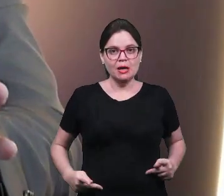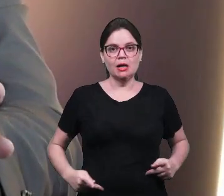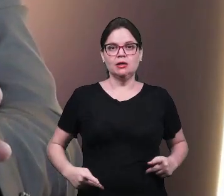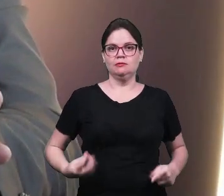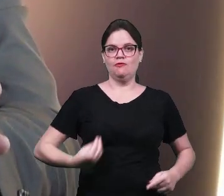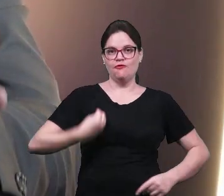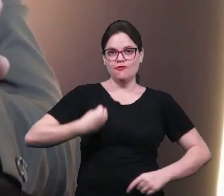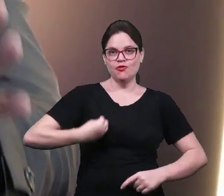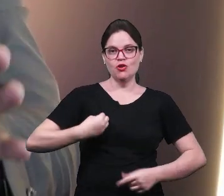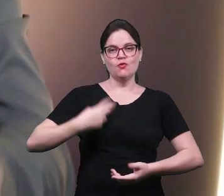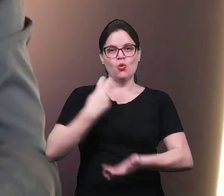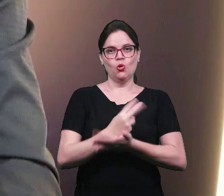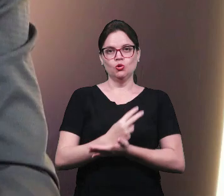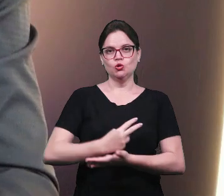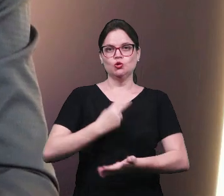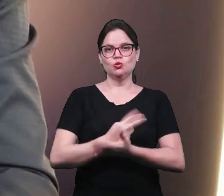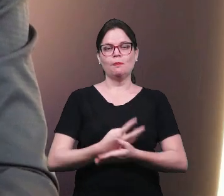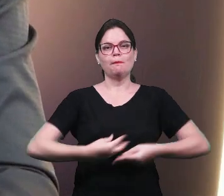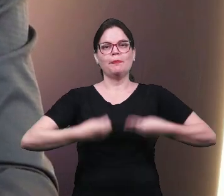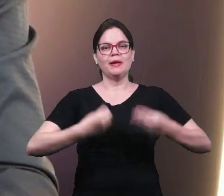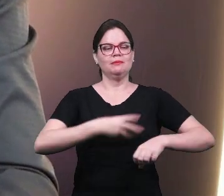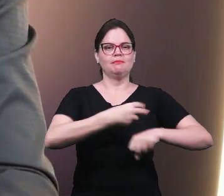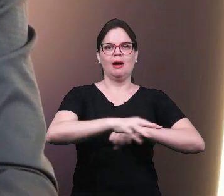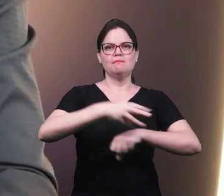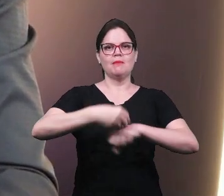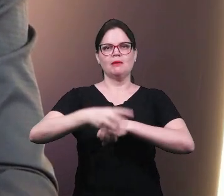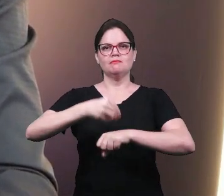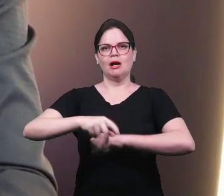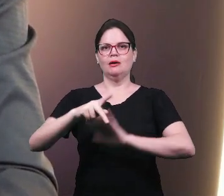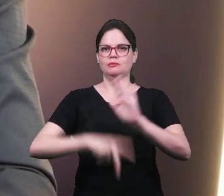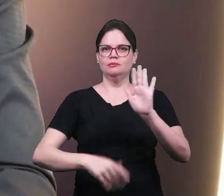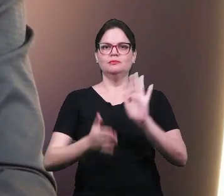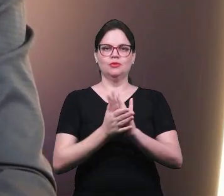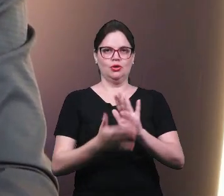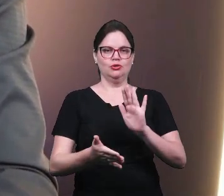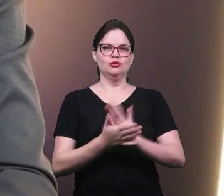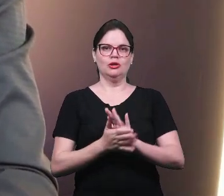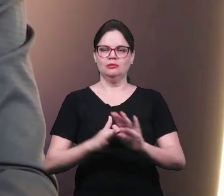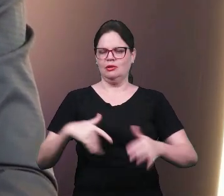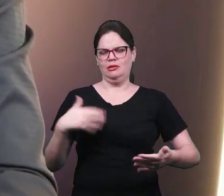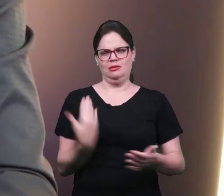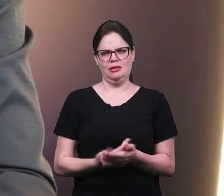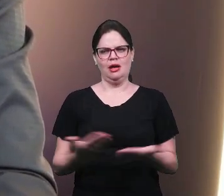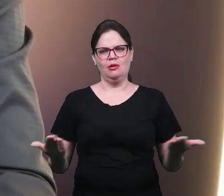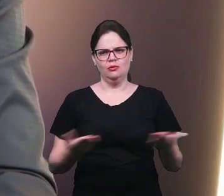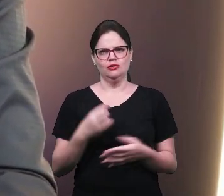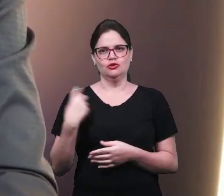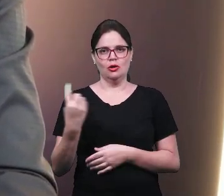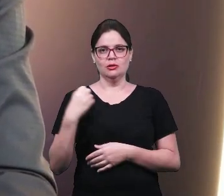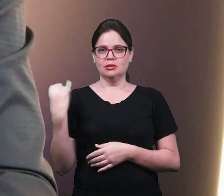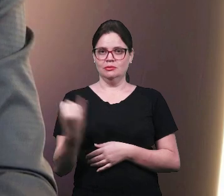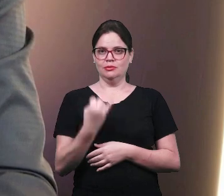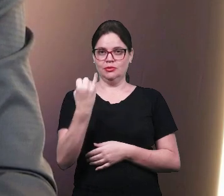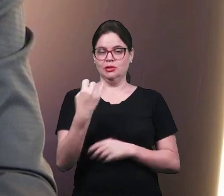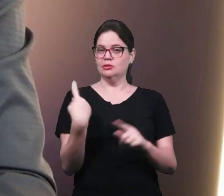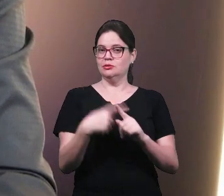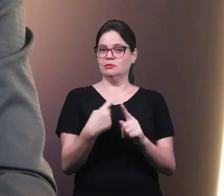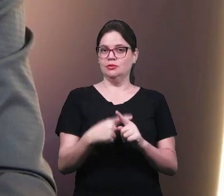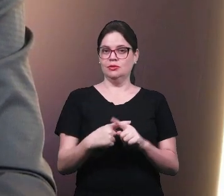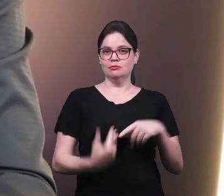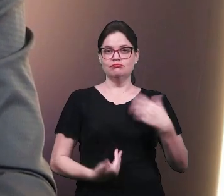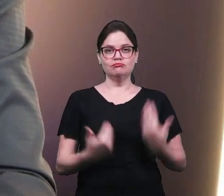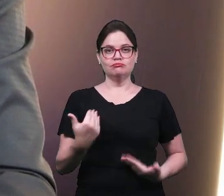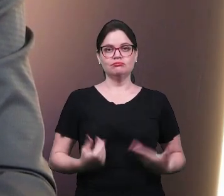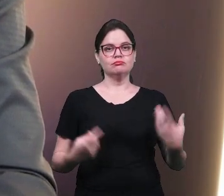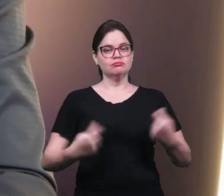manter ali esse projeto, né? Que isso é importante para nós. Até nos dias de hoje, né? A igreja ela tem que